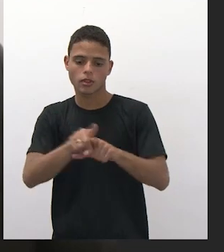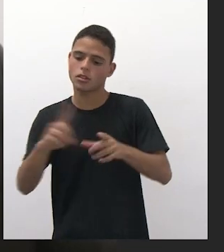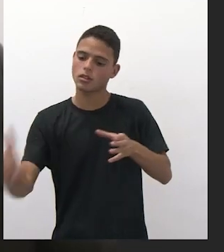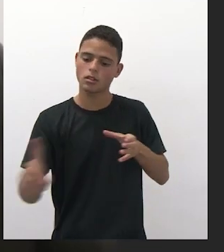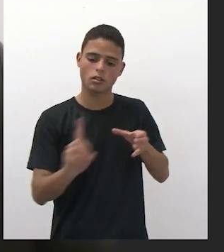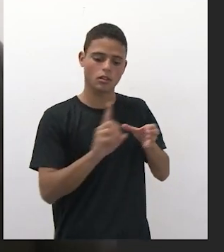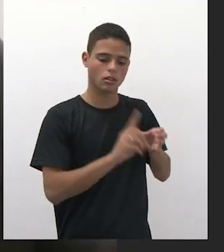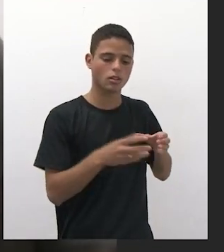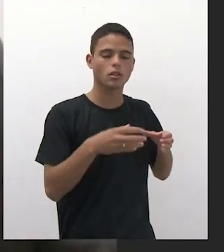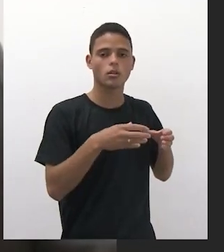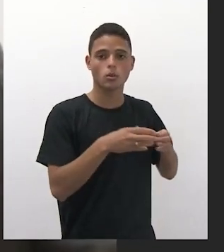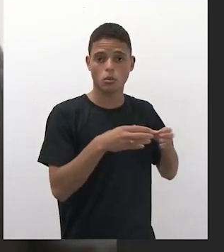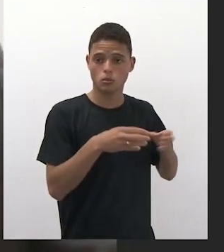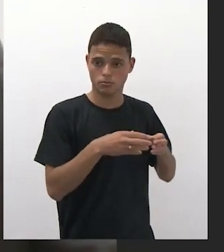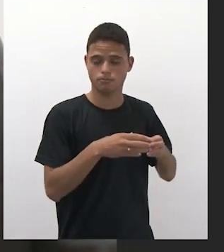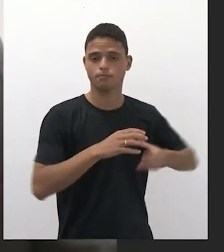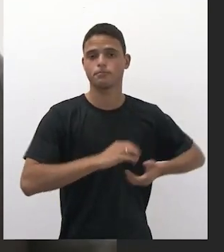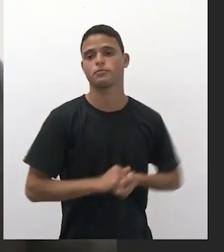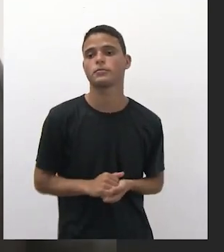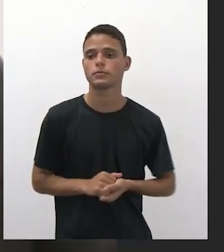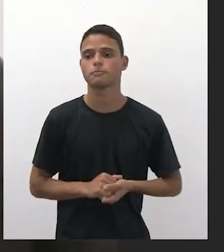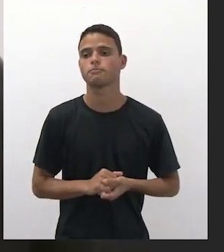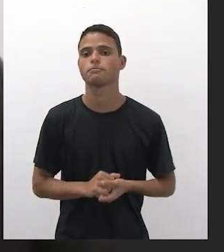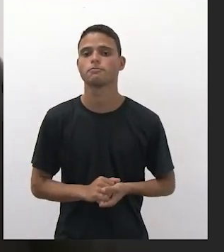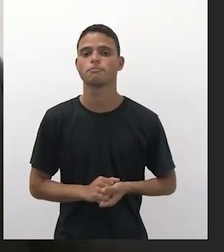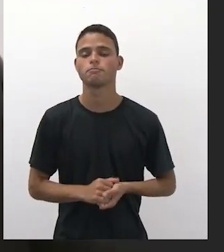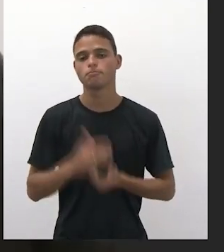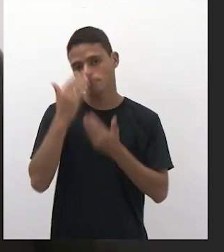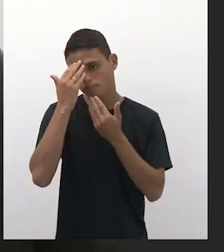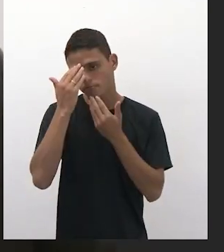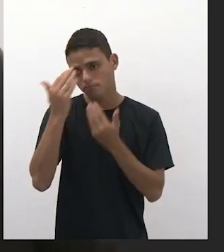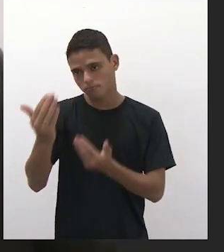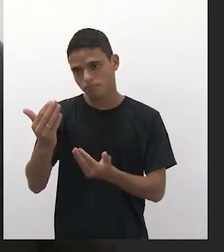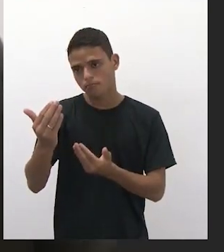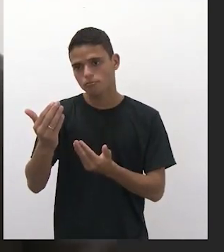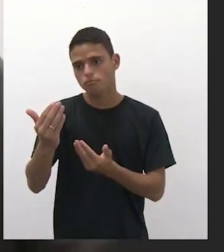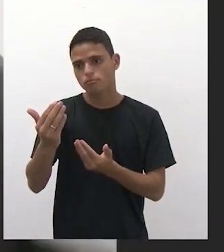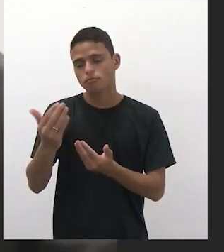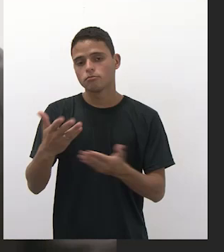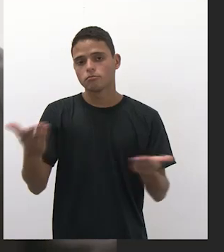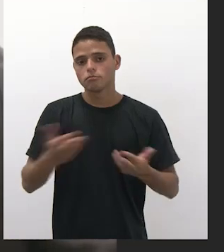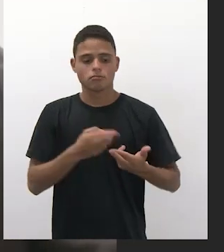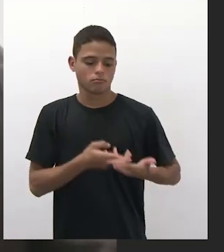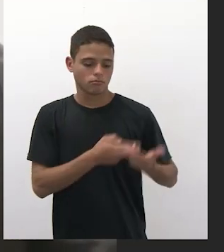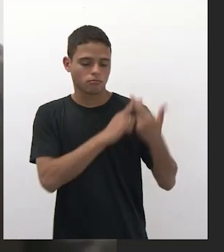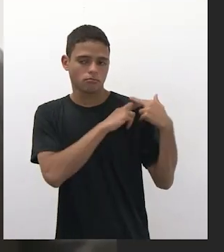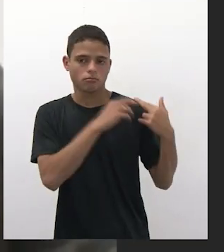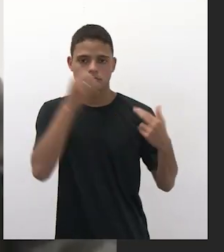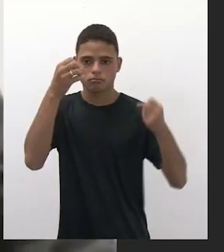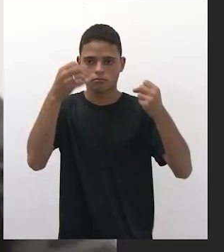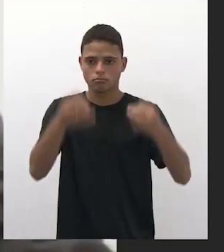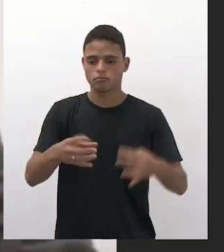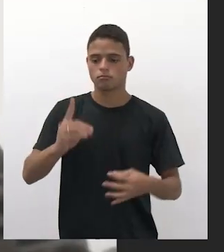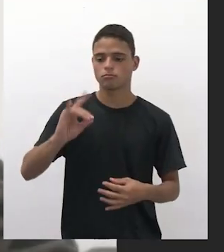Acervo Histórico, o NUMA. Tá, então, muito grato, e eu passo a palavra para o Diógenes.